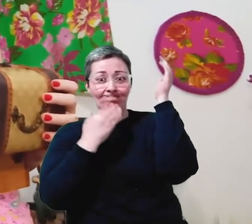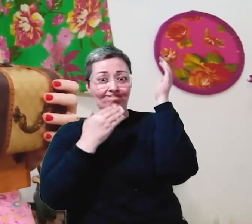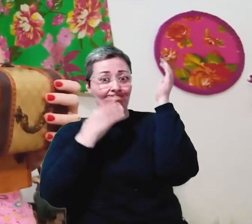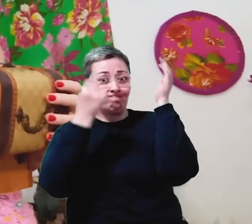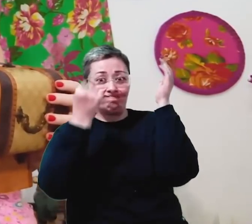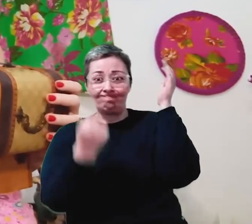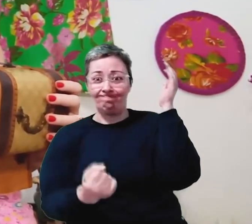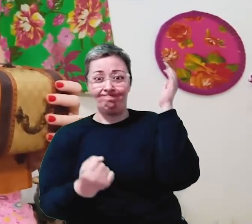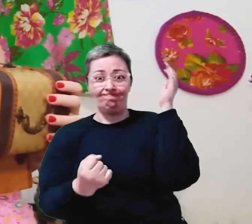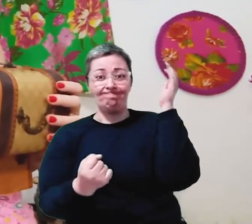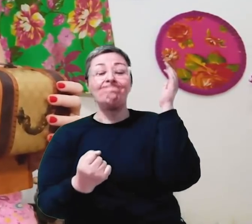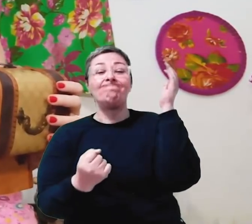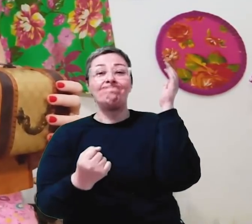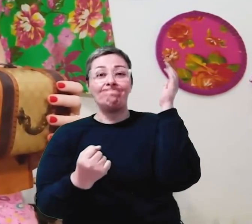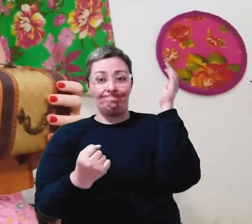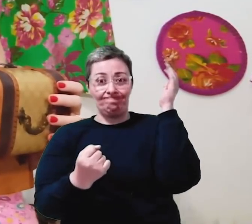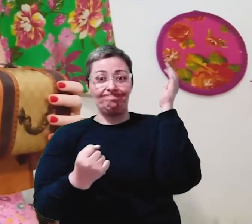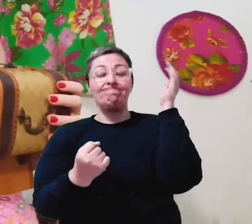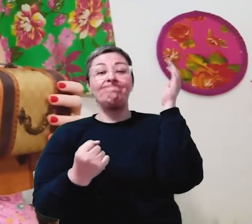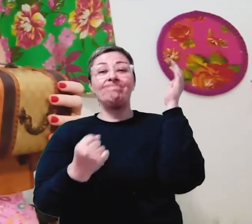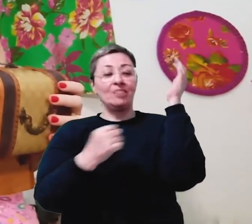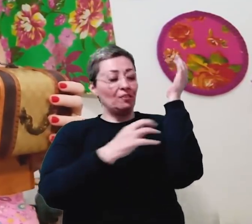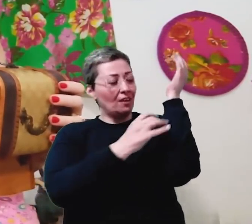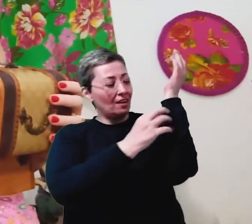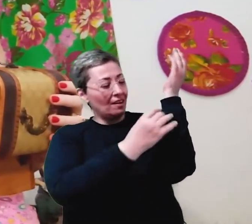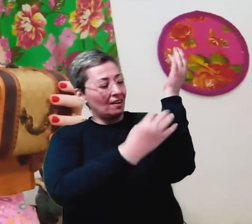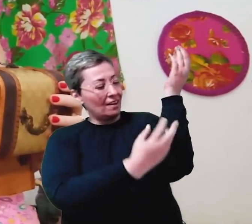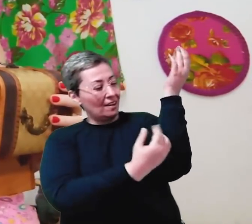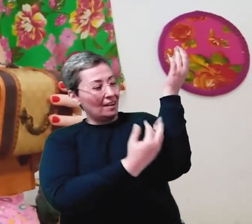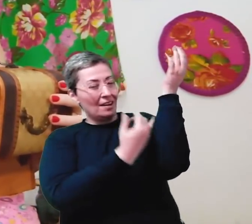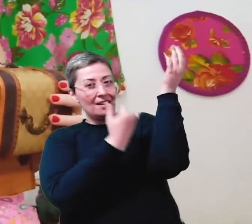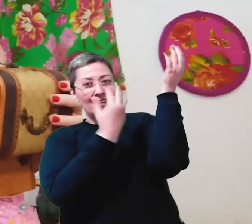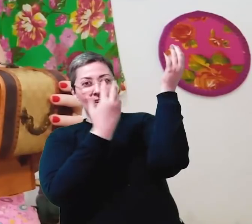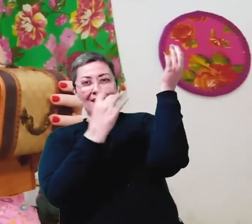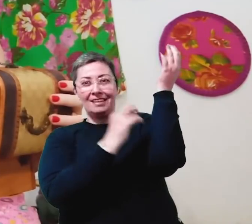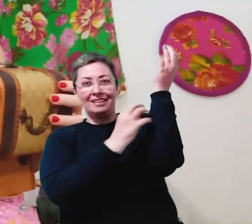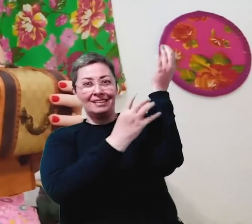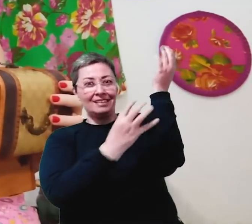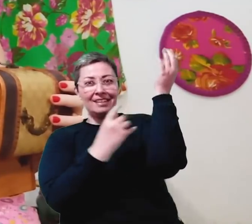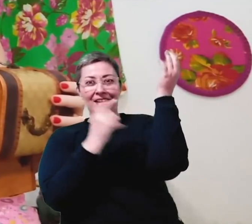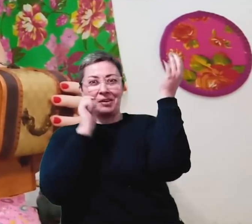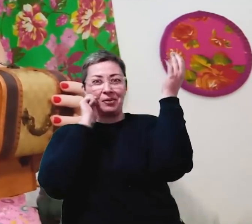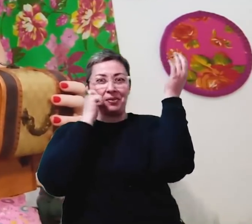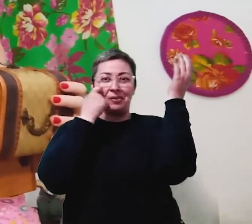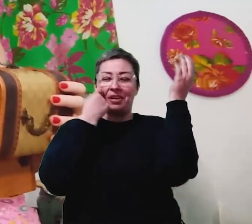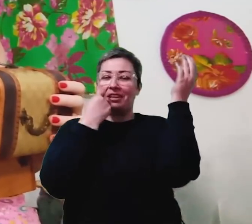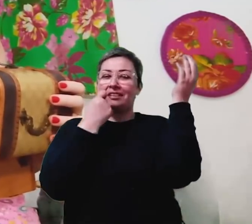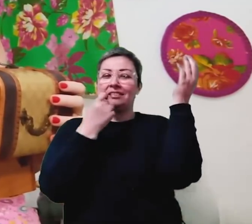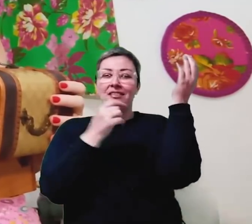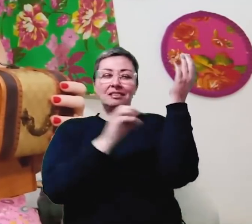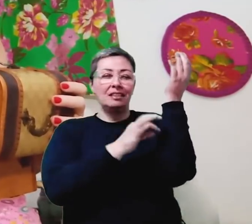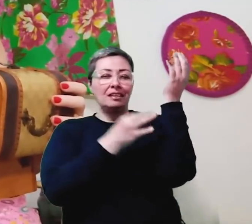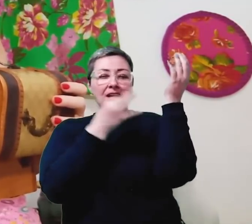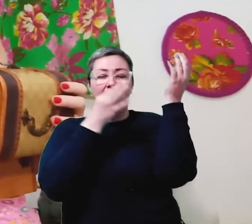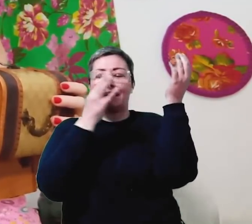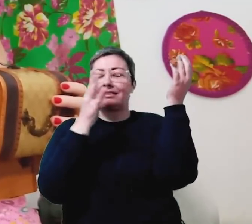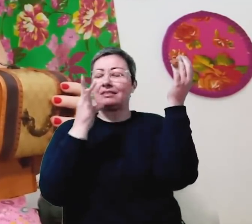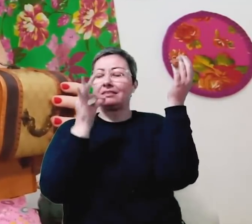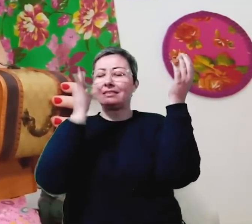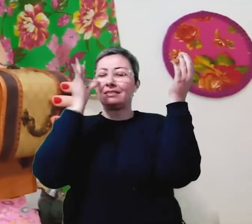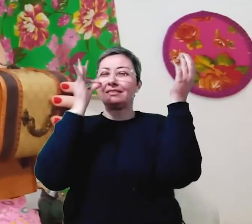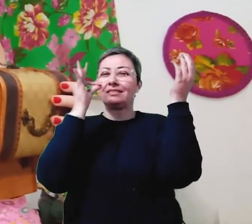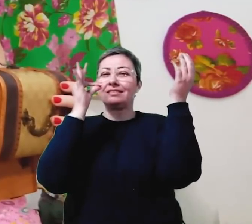aguentam peso. Rebrilham sem olhos agrupados negros e as frutas